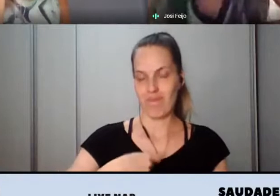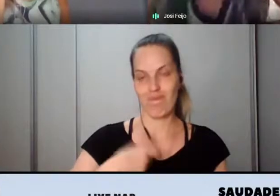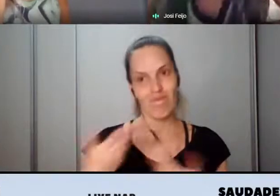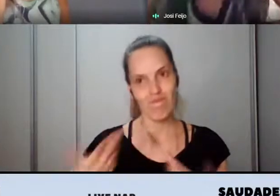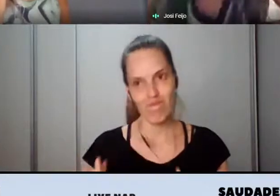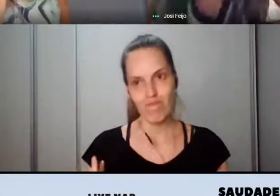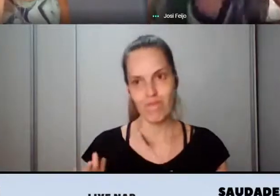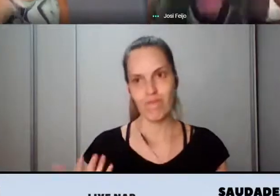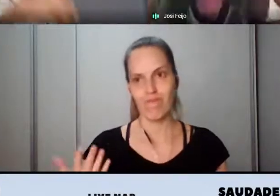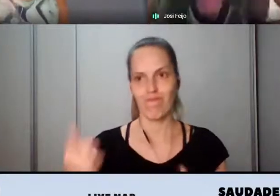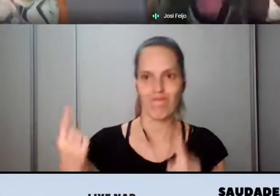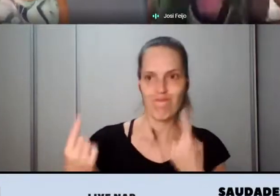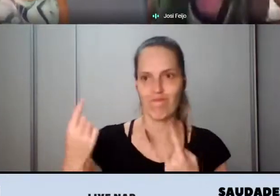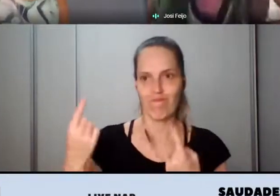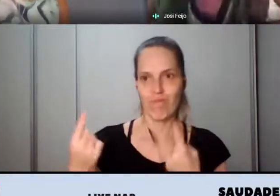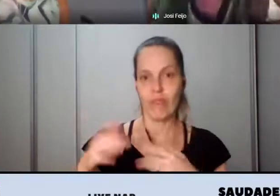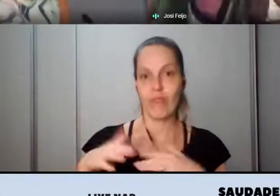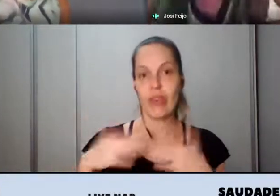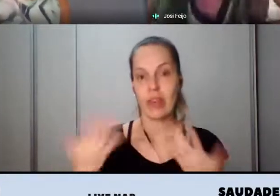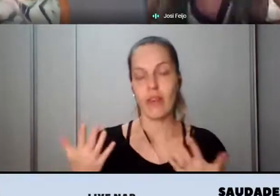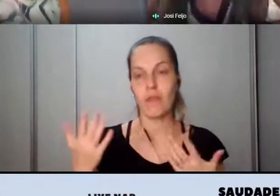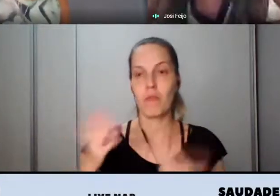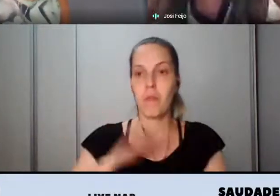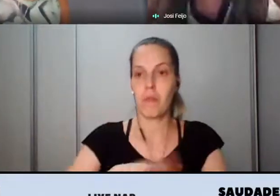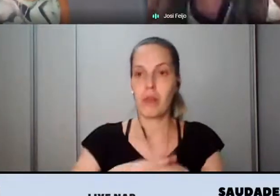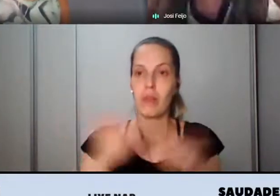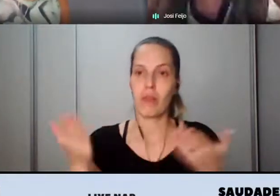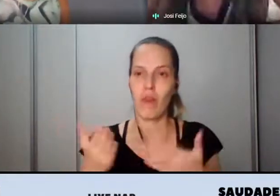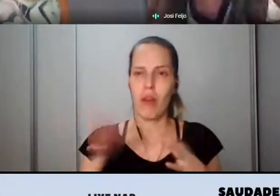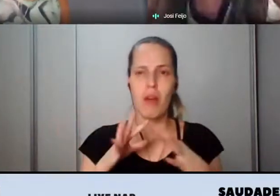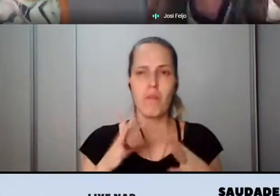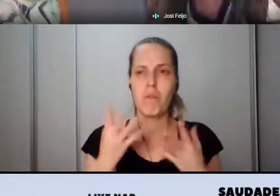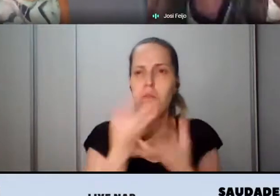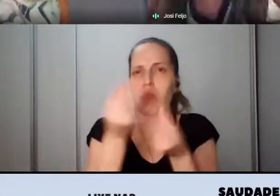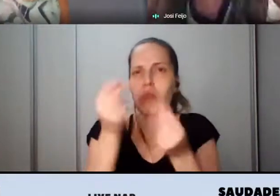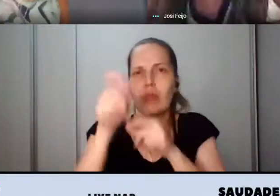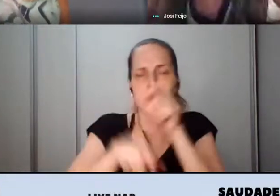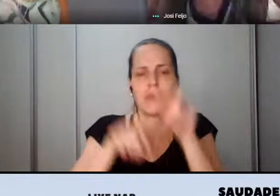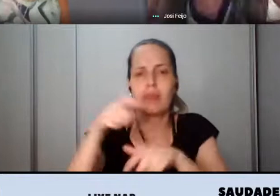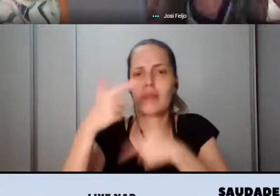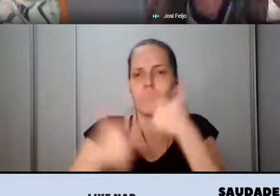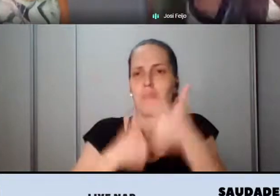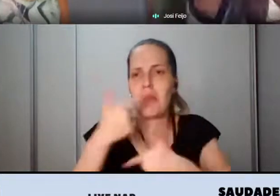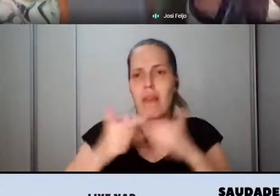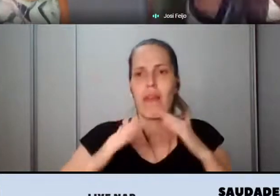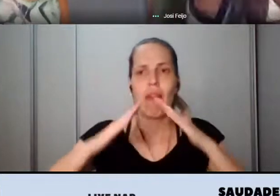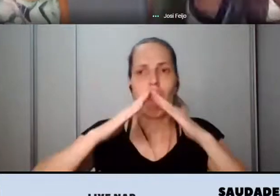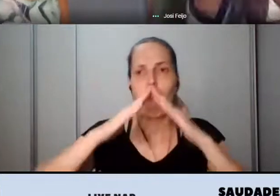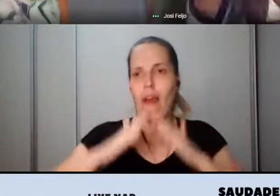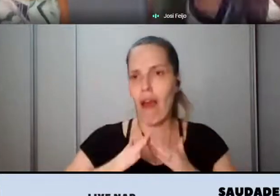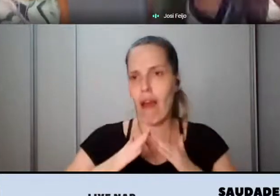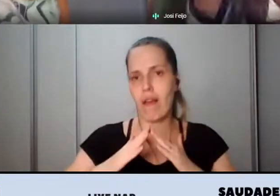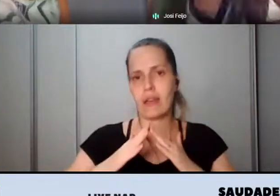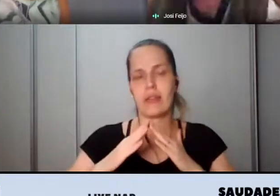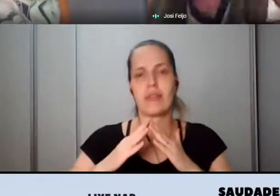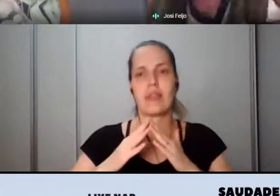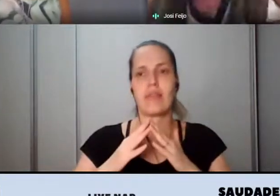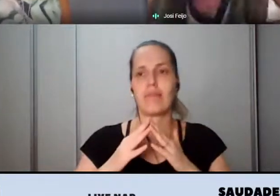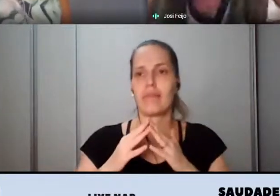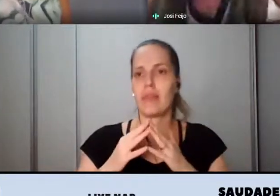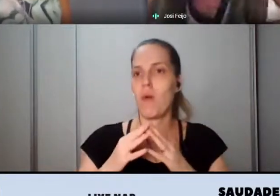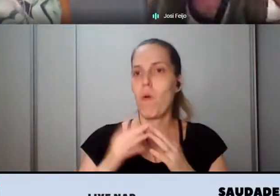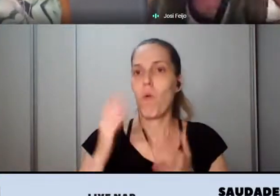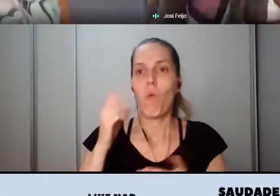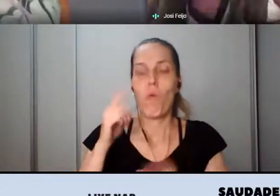home office, várias pessoas em casa, né, trabalhando, se vendo o dia inteiro. Então, isso